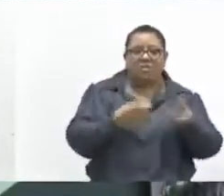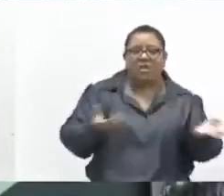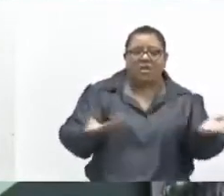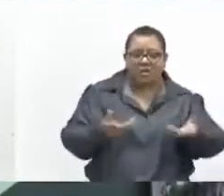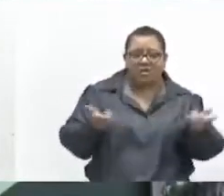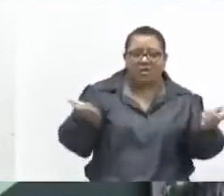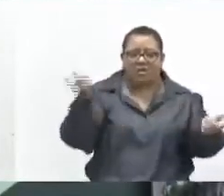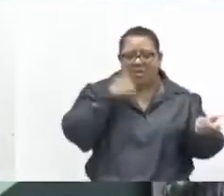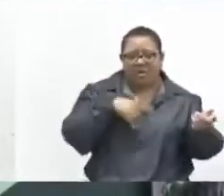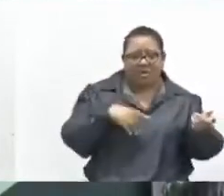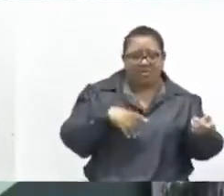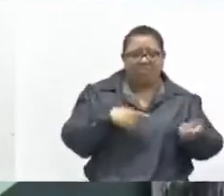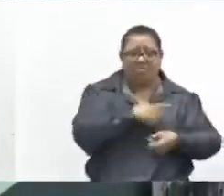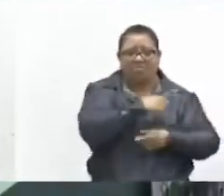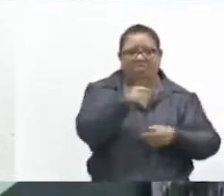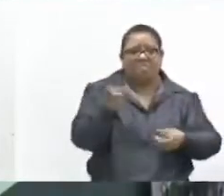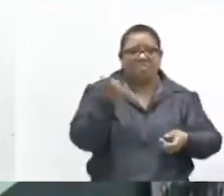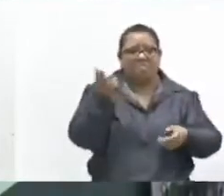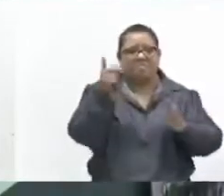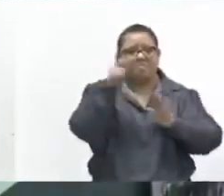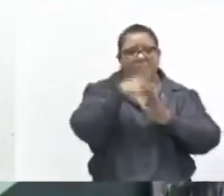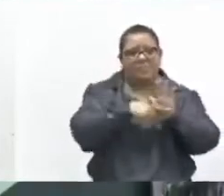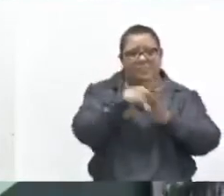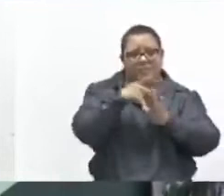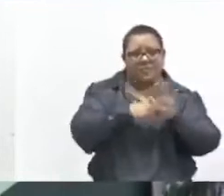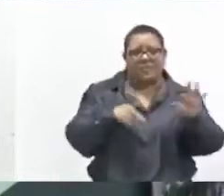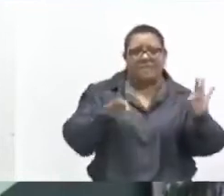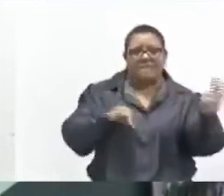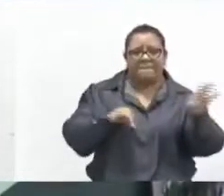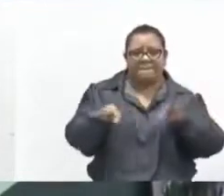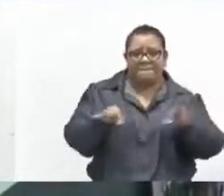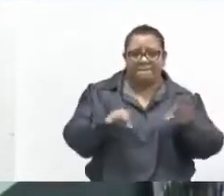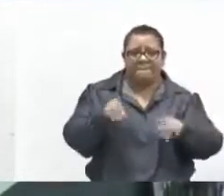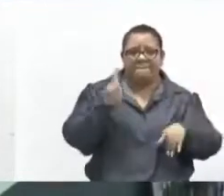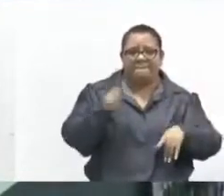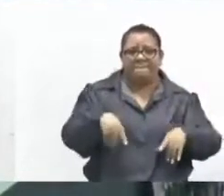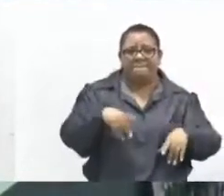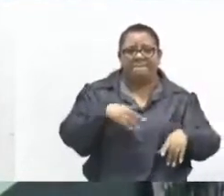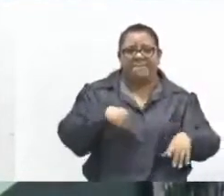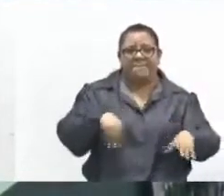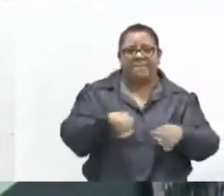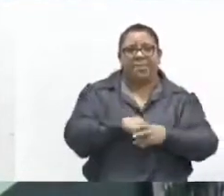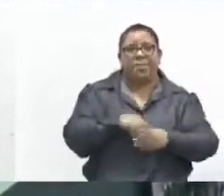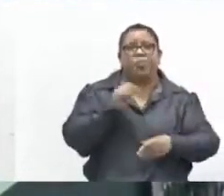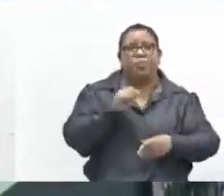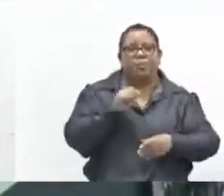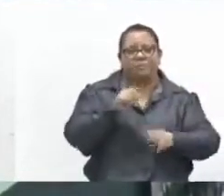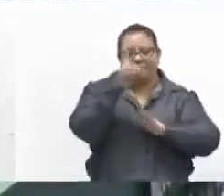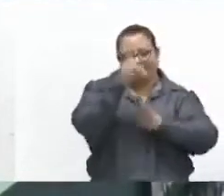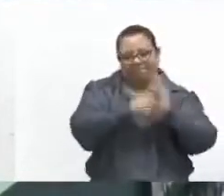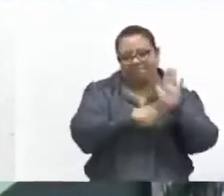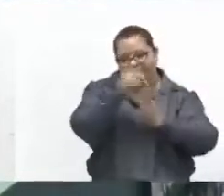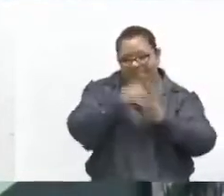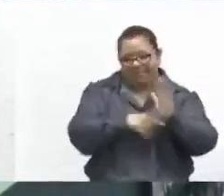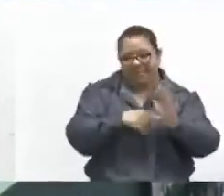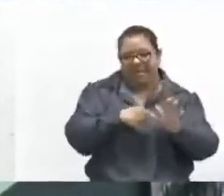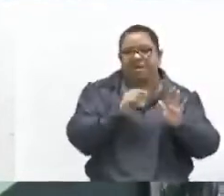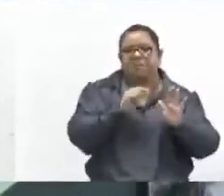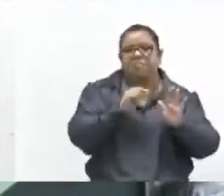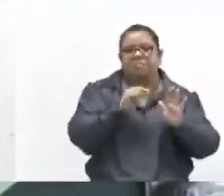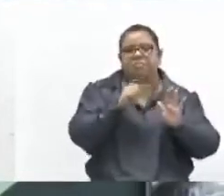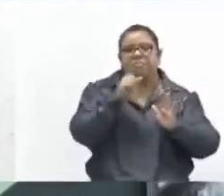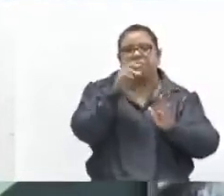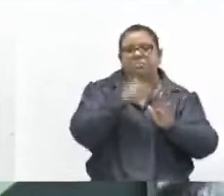para esses? Até porque o plano estadual de assistência estudantil que a gente estabelece, a gente coloca diretrizes nele, né? Essas diretrizes,